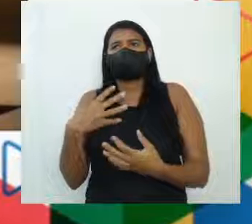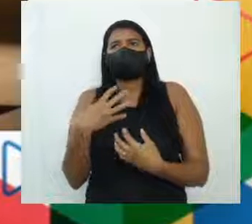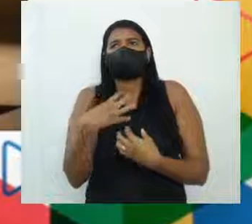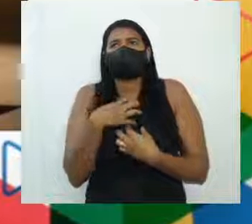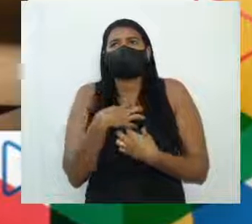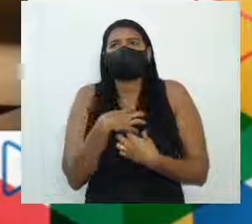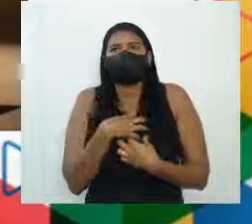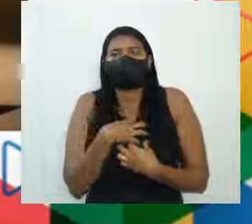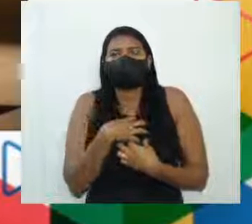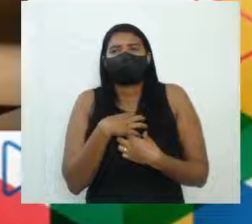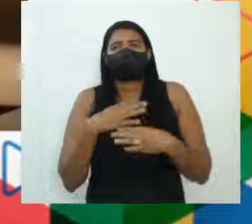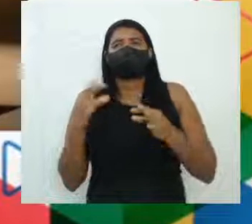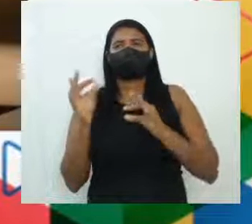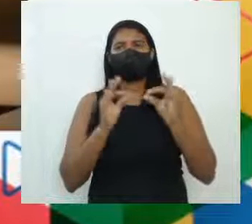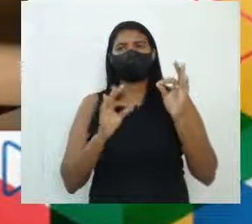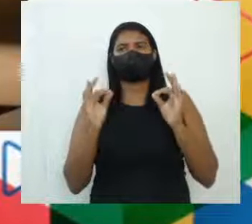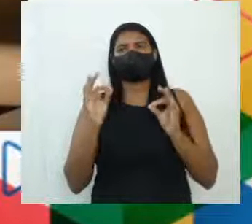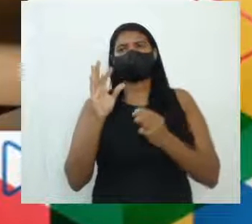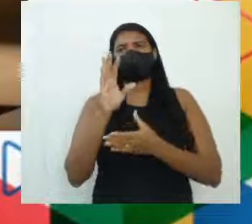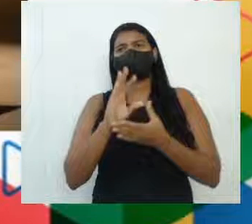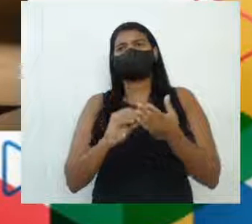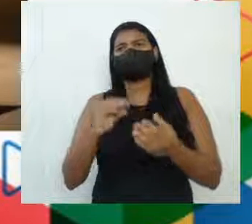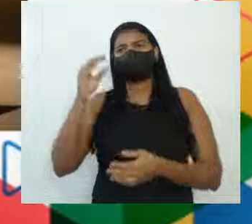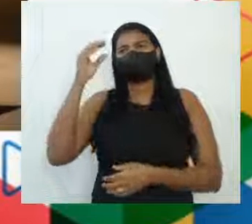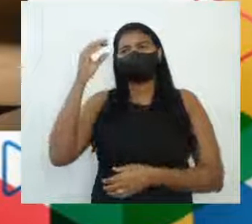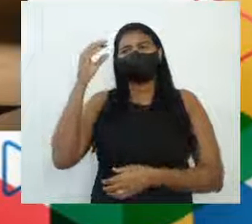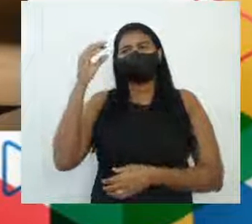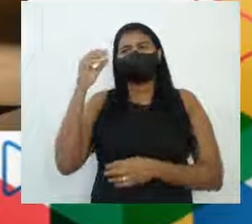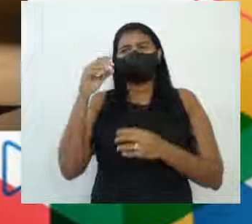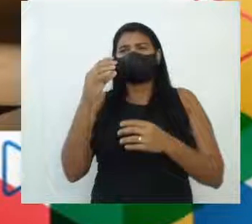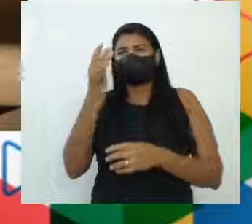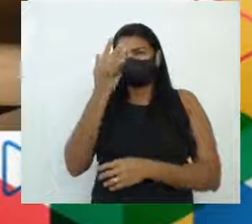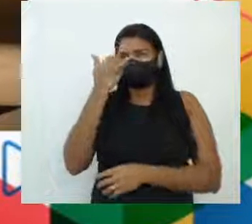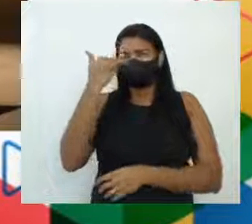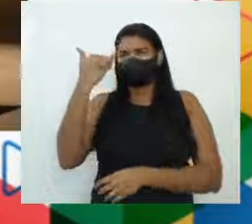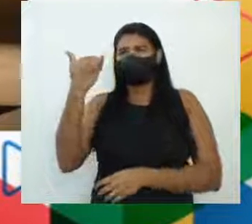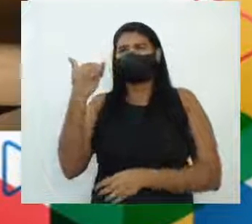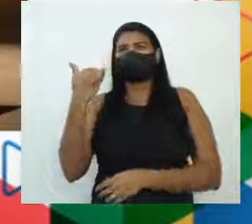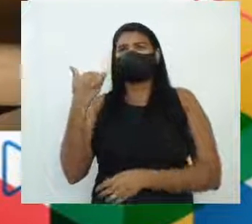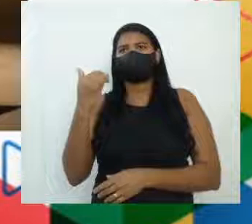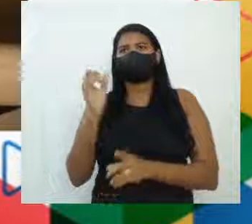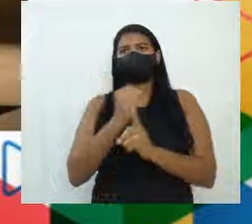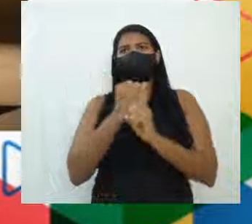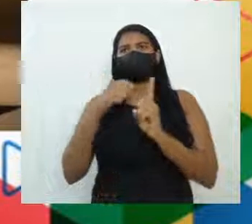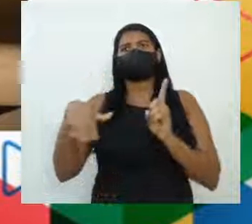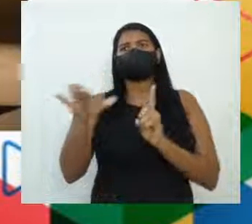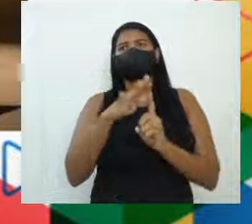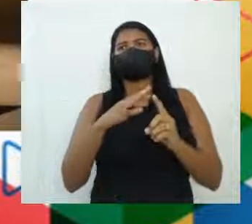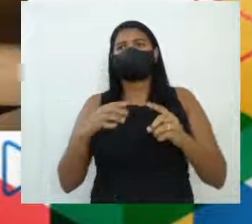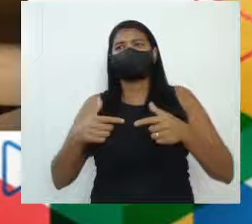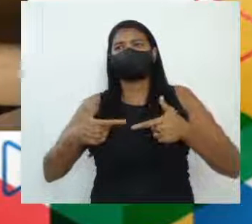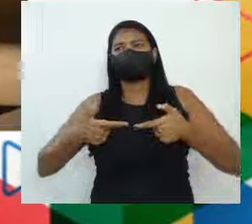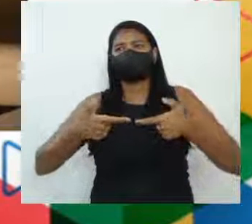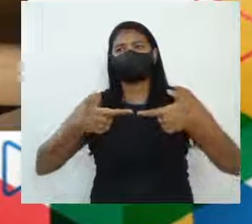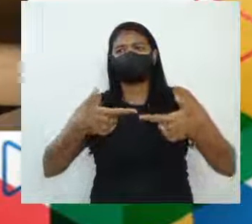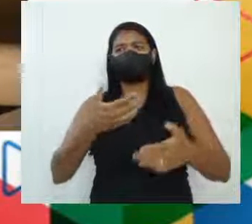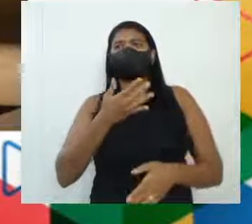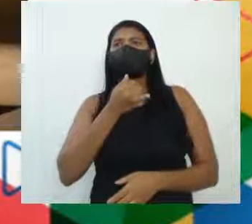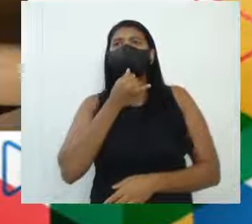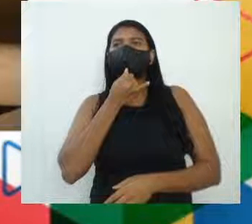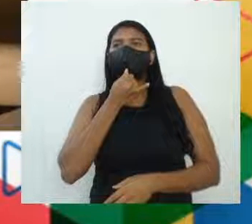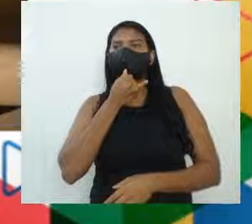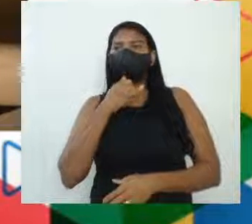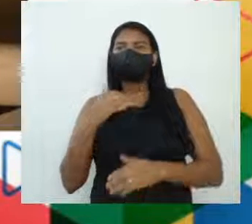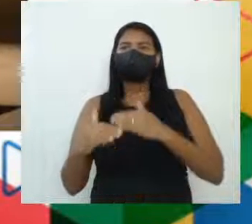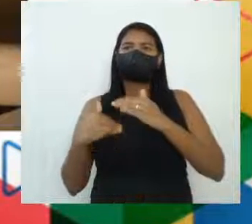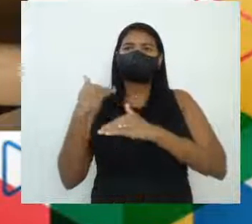na montagem da coreografia. Sua inspiração eram os problemas sociais, como os efeitos das guerras, por exemplo. E aí